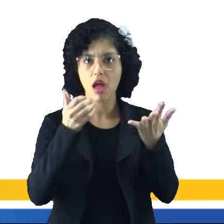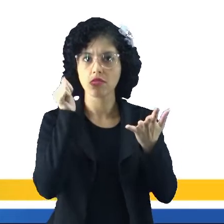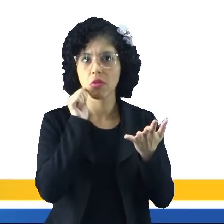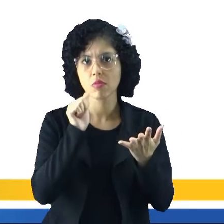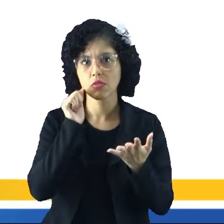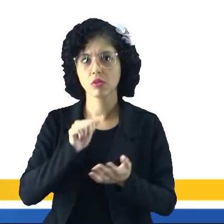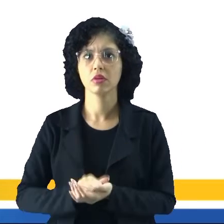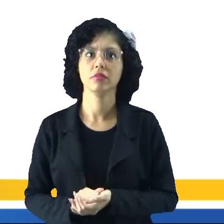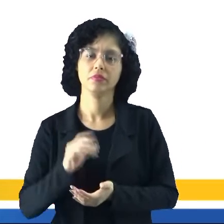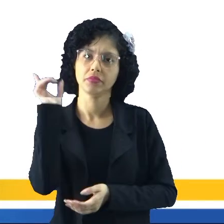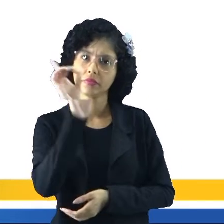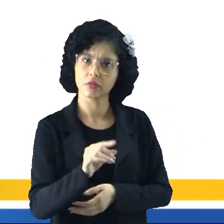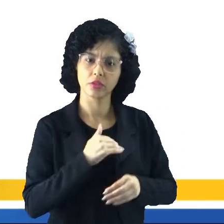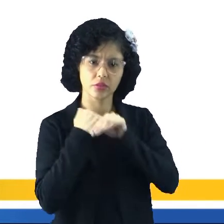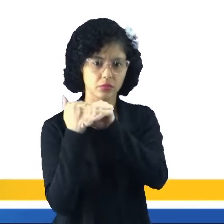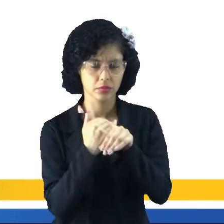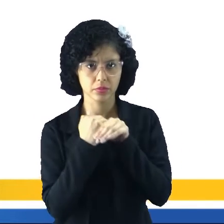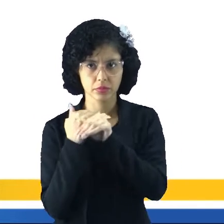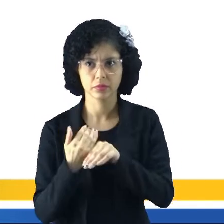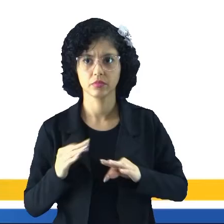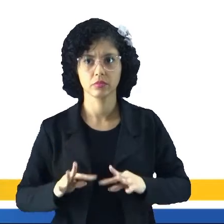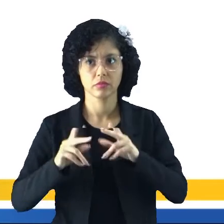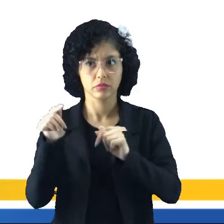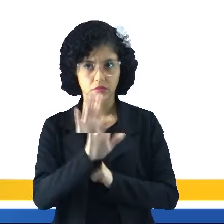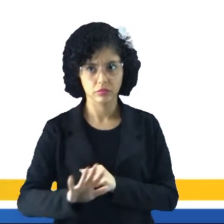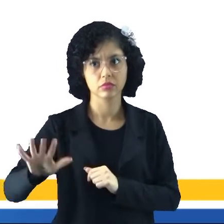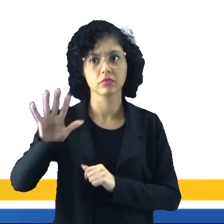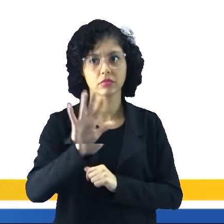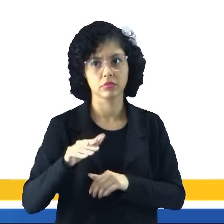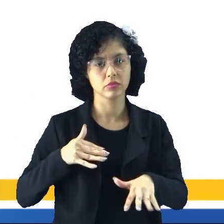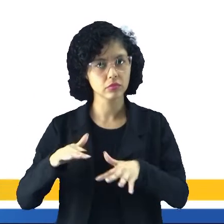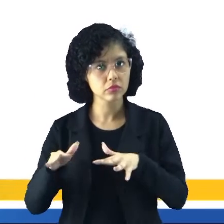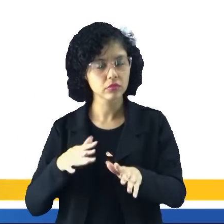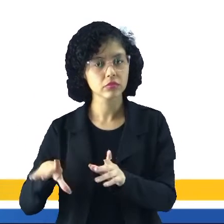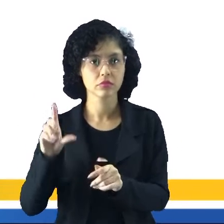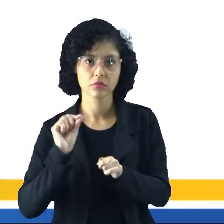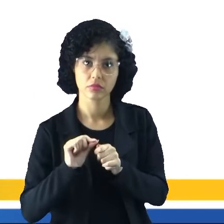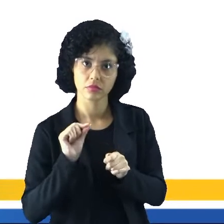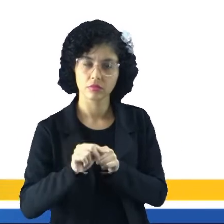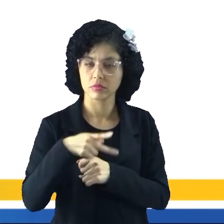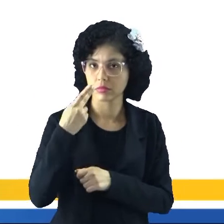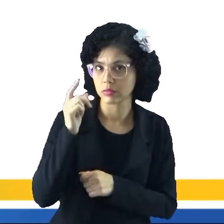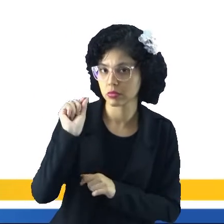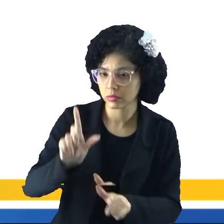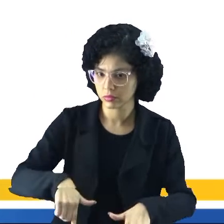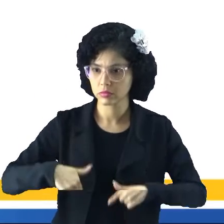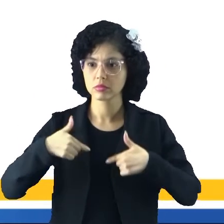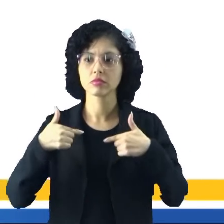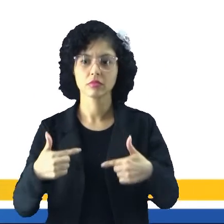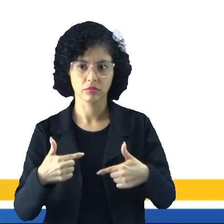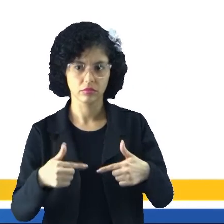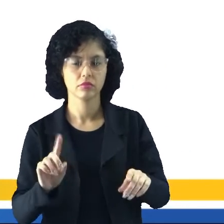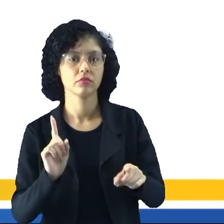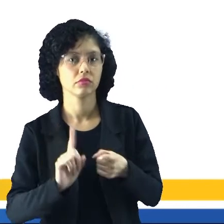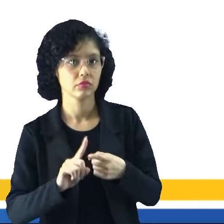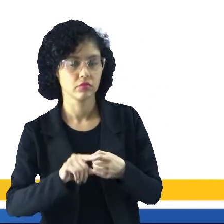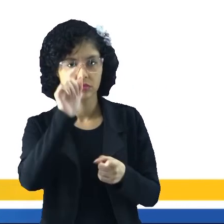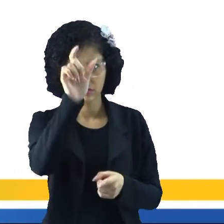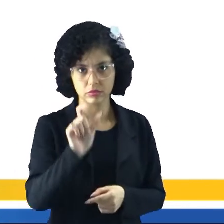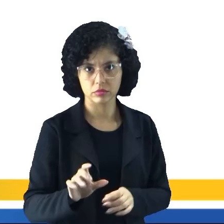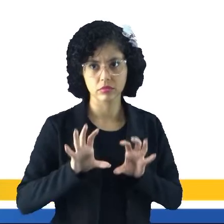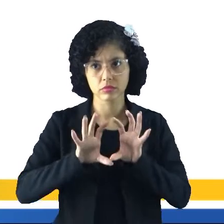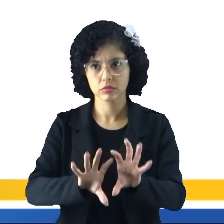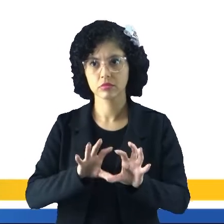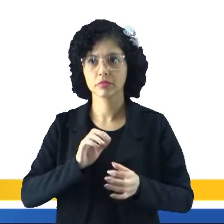das causas, direito, igualdade. Então, tudo aquilo que o movimento feminista prega, a Mafalda ela defende, porque ela é uma personagem assim,